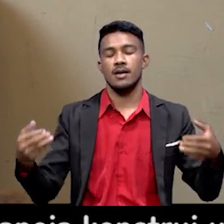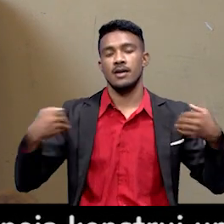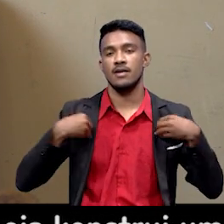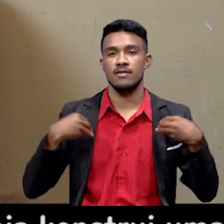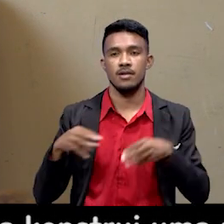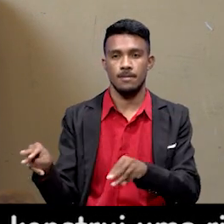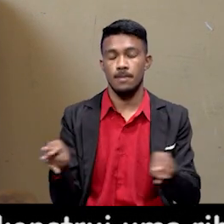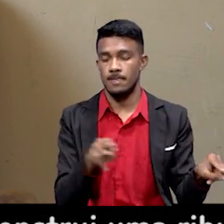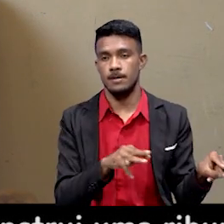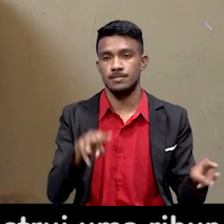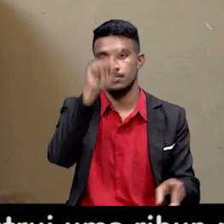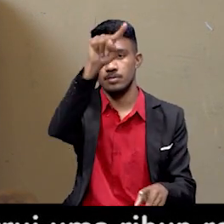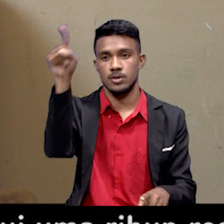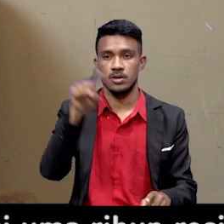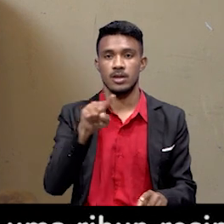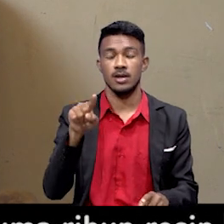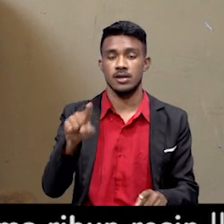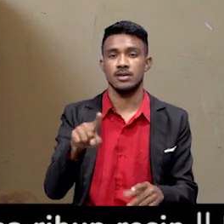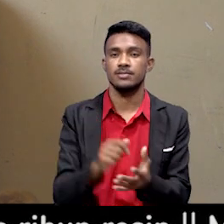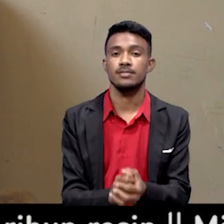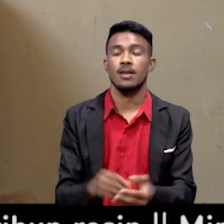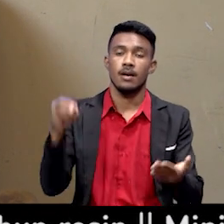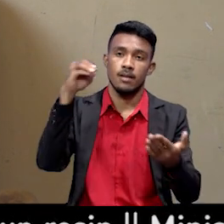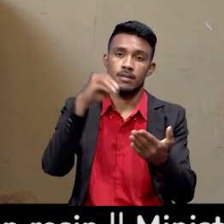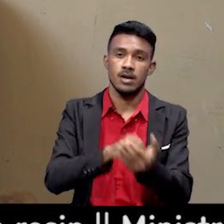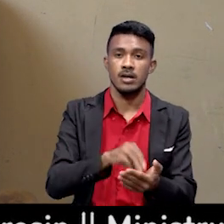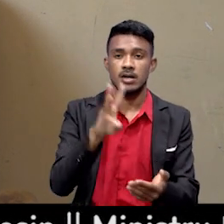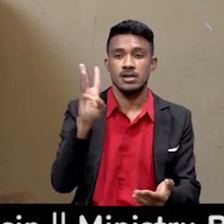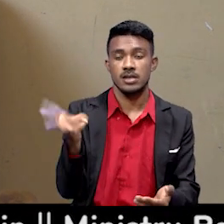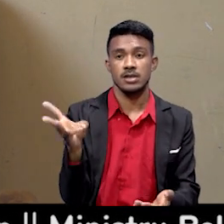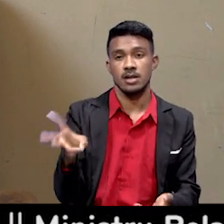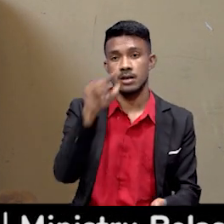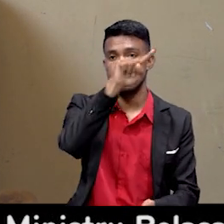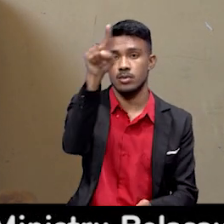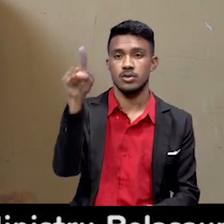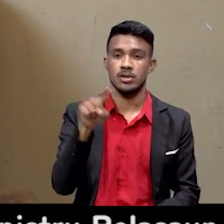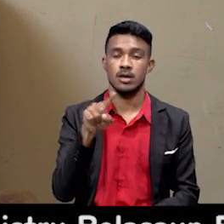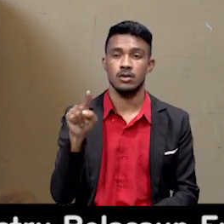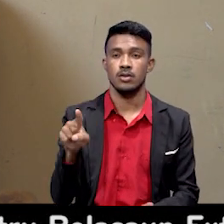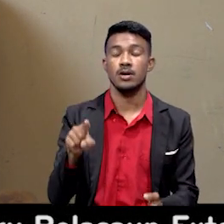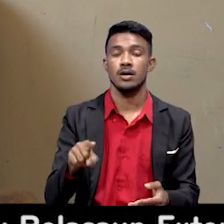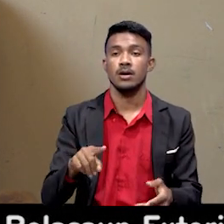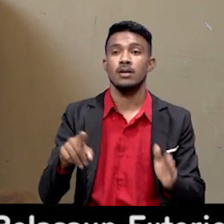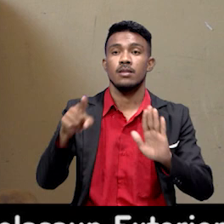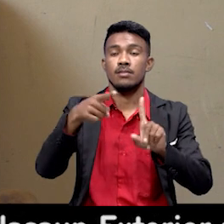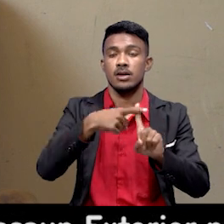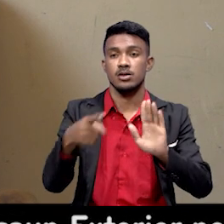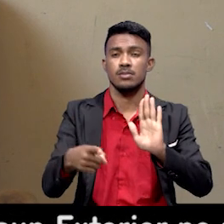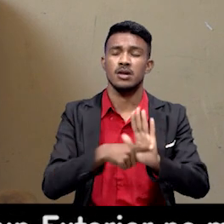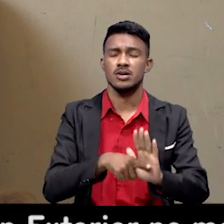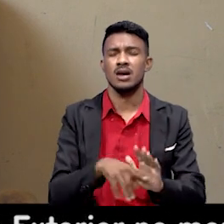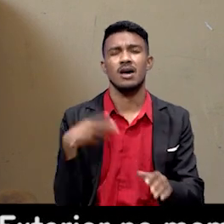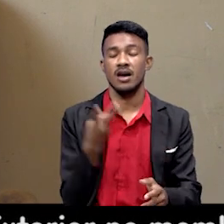percentagem nesse unha hotel né? Percentagem ba 60% nene, mais ou menos ba a minha no bel halbo